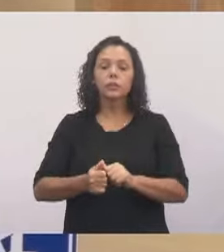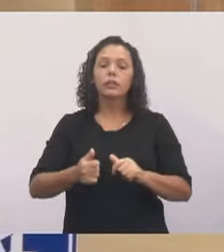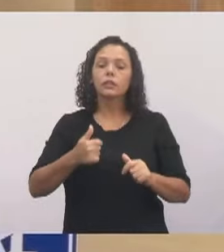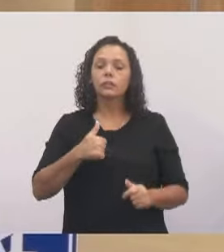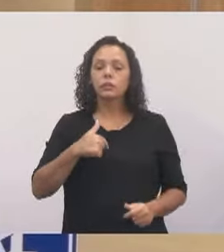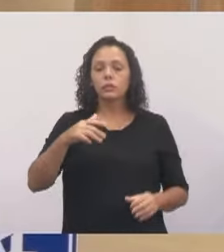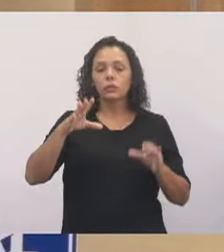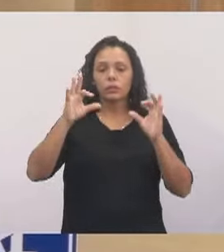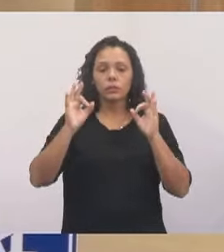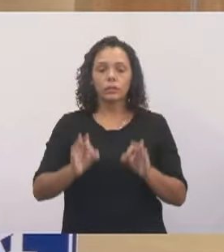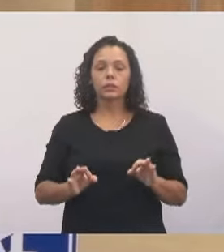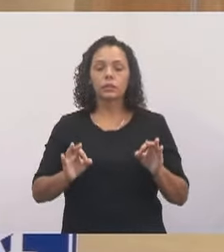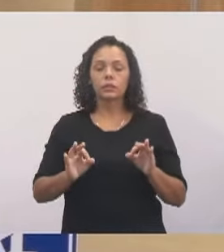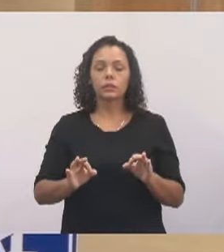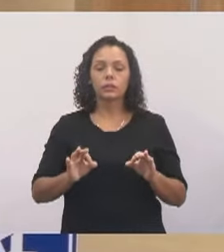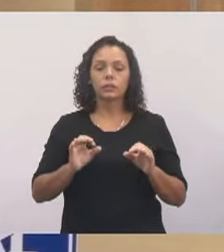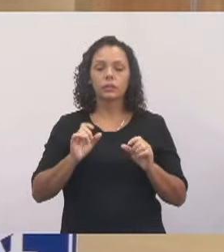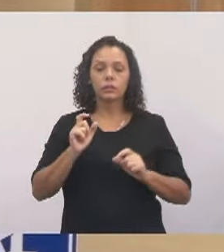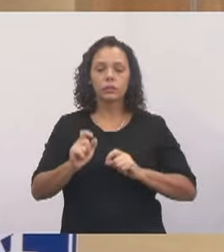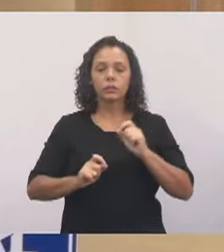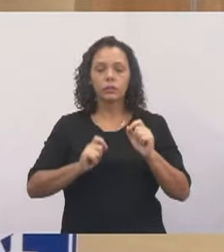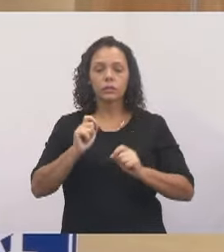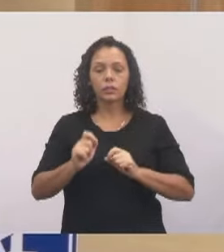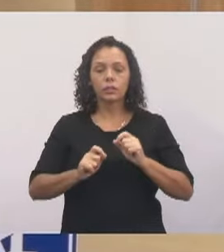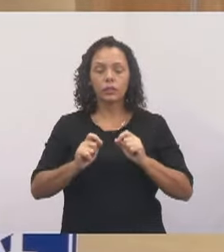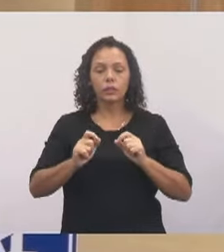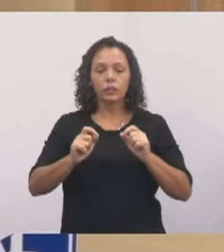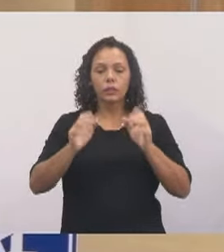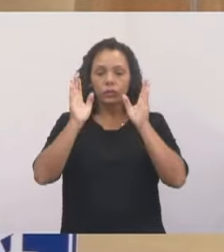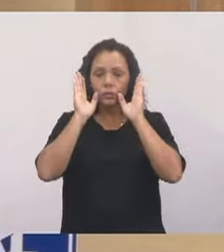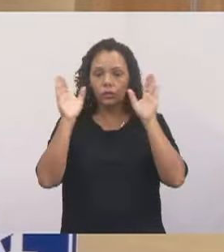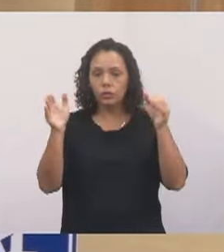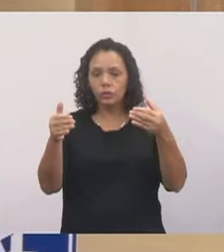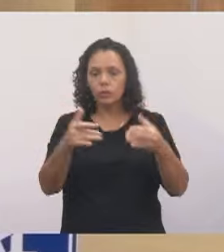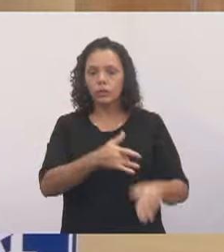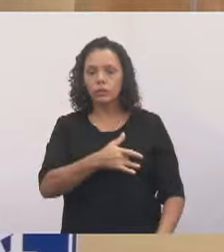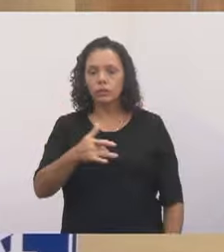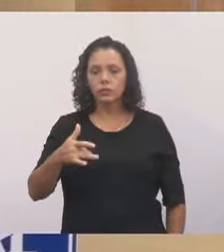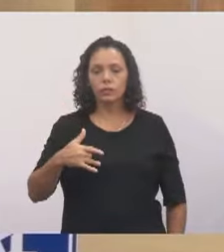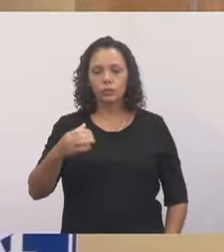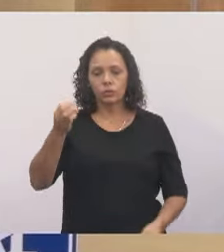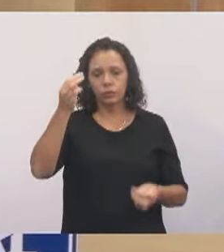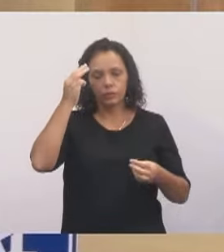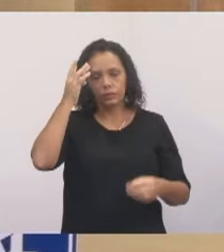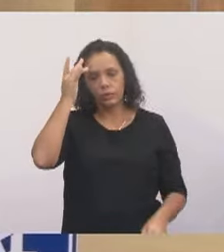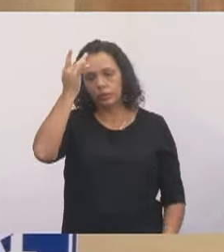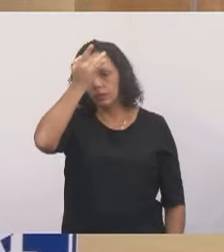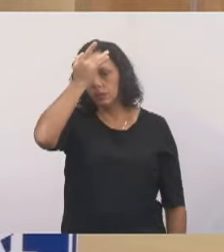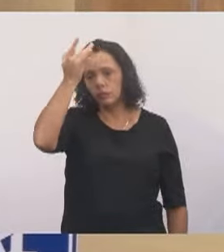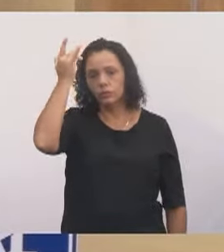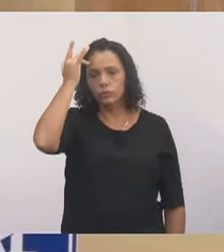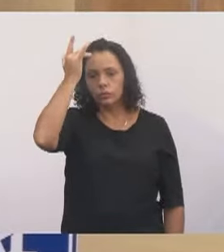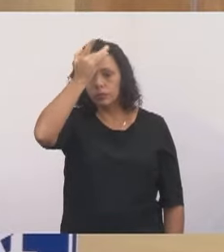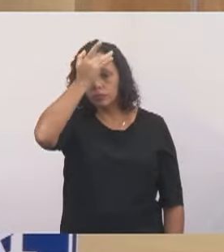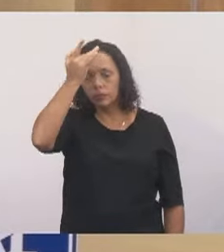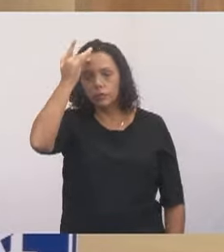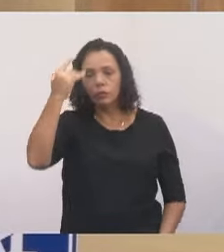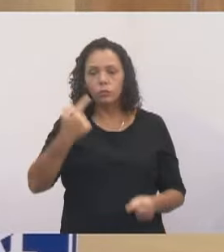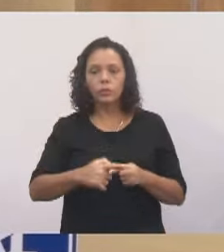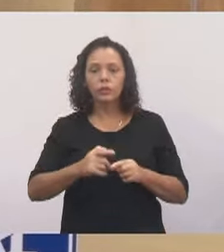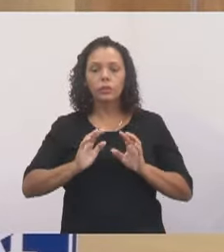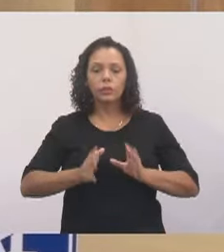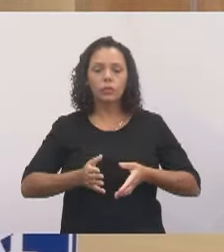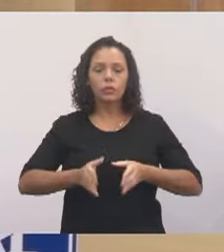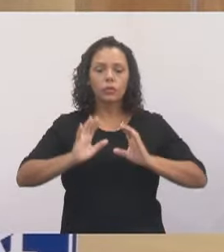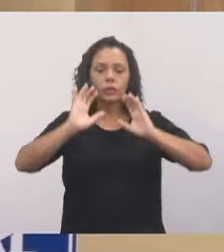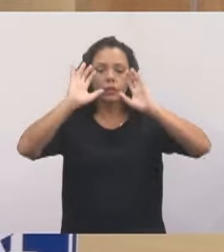de saúde, de educação, que pensa na saúde mental das pessoas. Né? Porque o vôlei adaptado